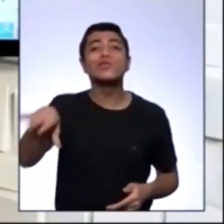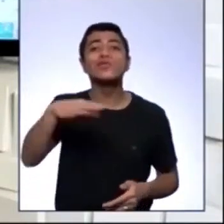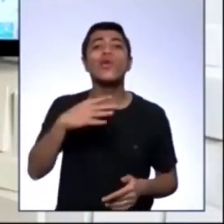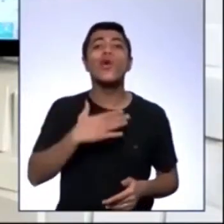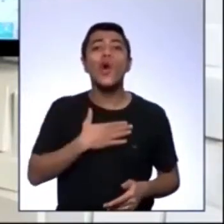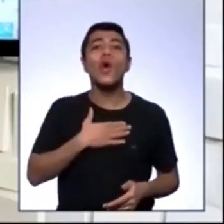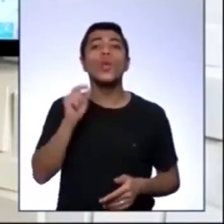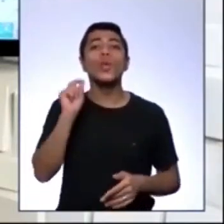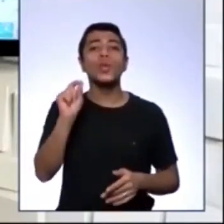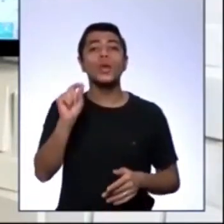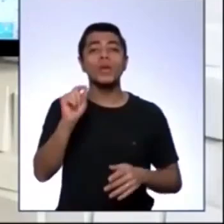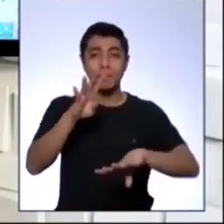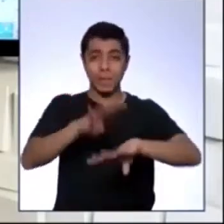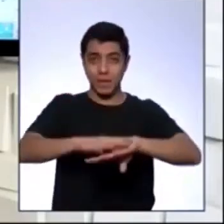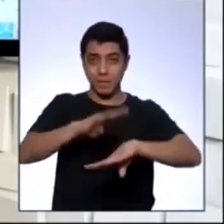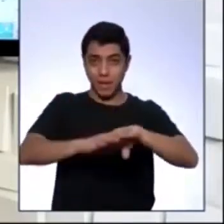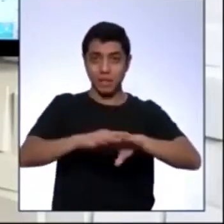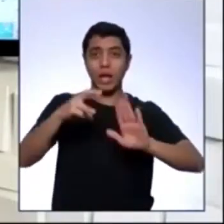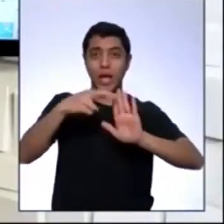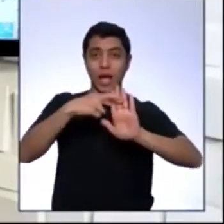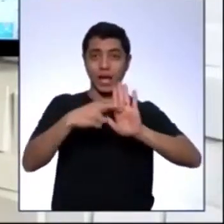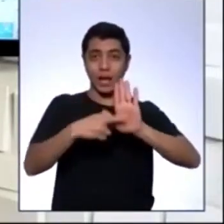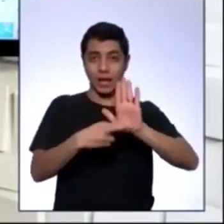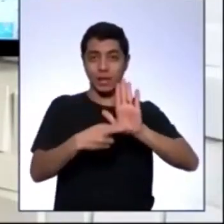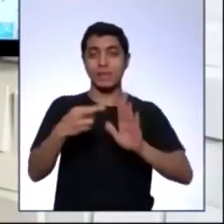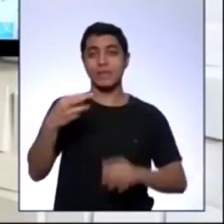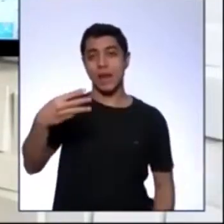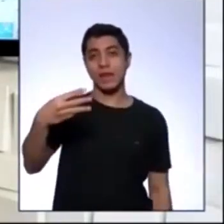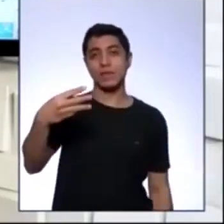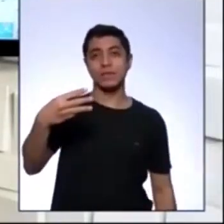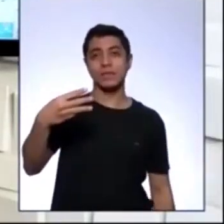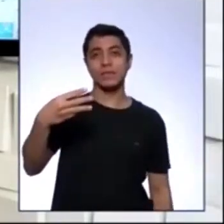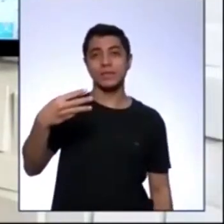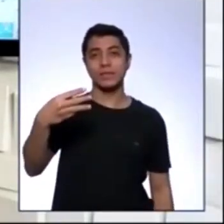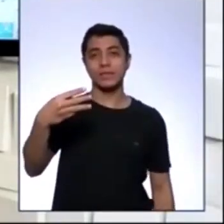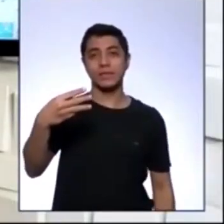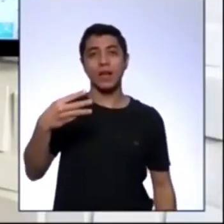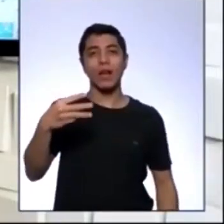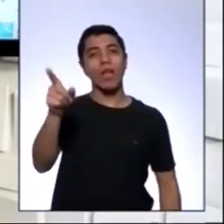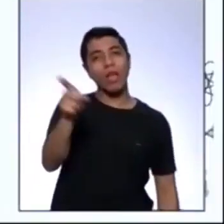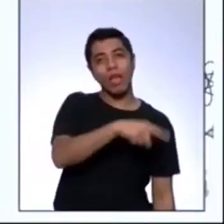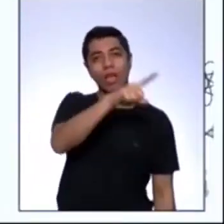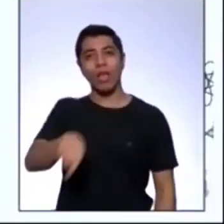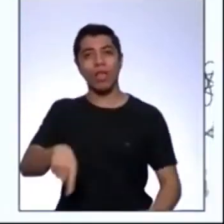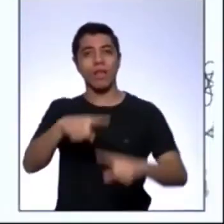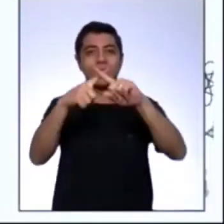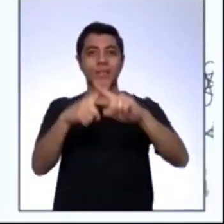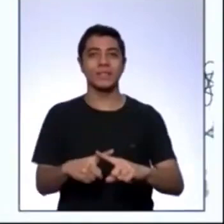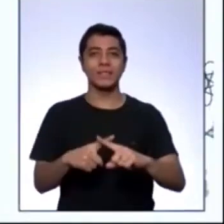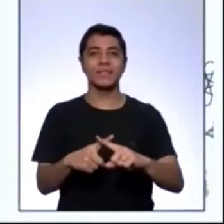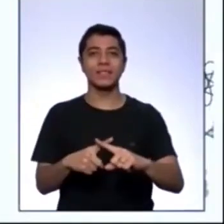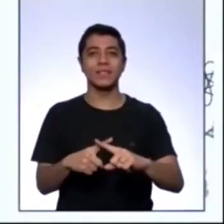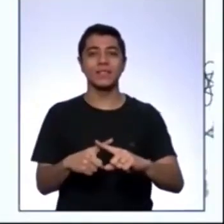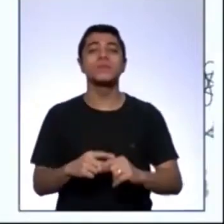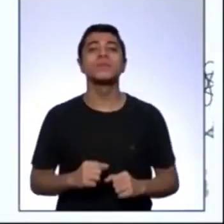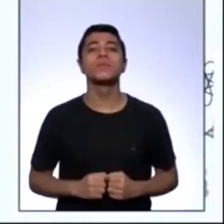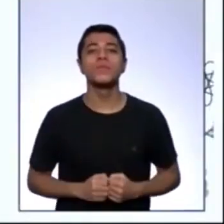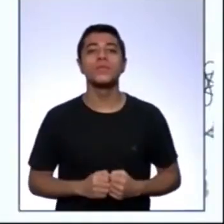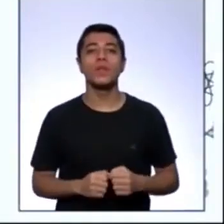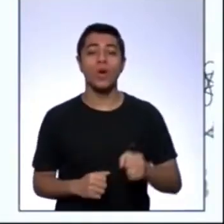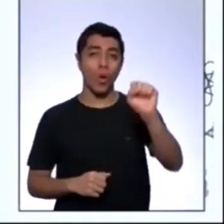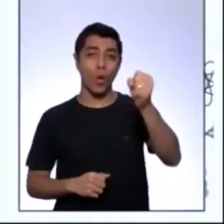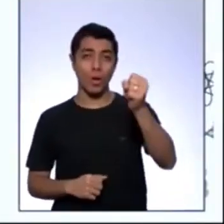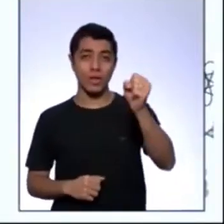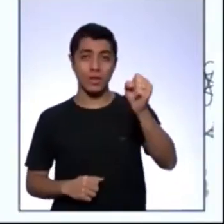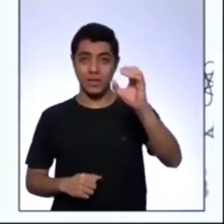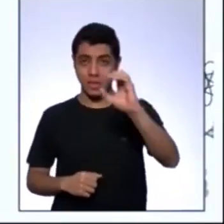não é Nossa em regra de três Então você faz agiotas 80 alunos é o total isso vai te dar